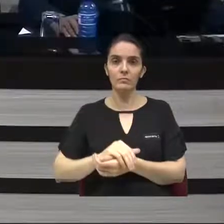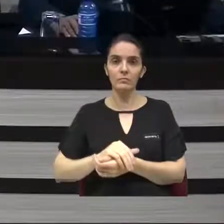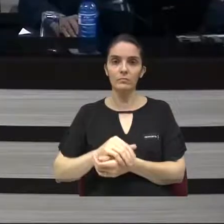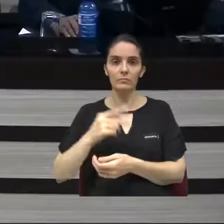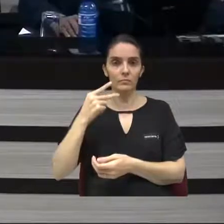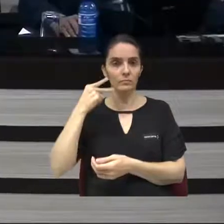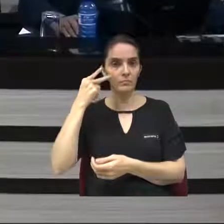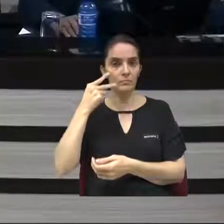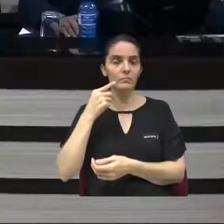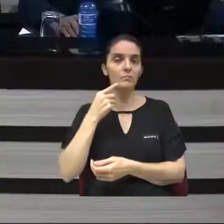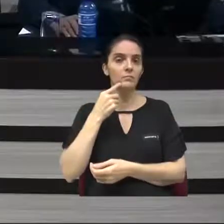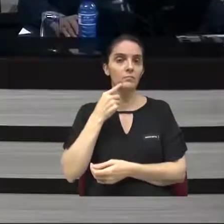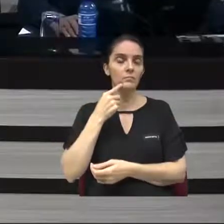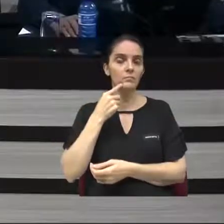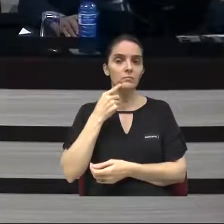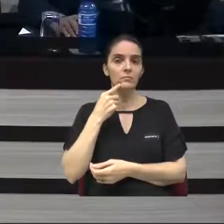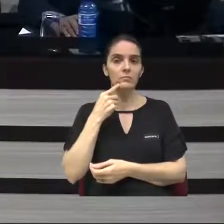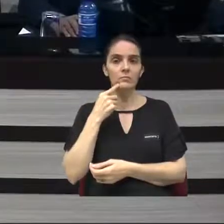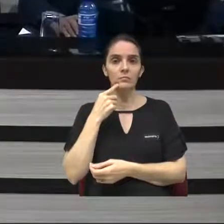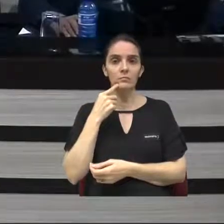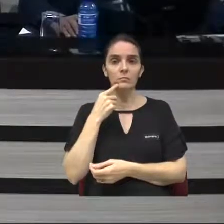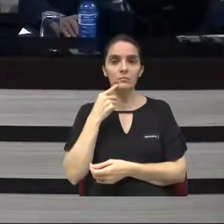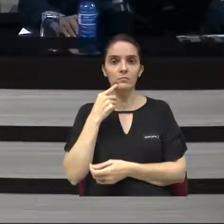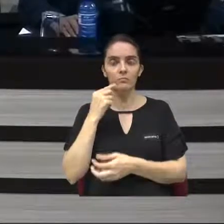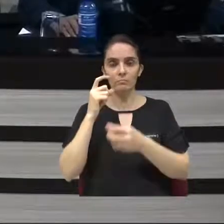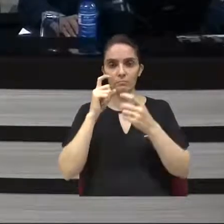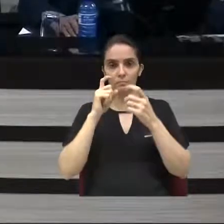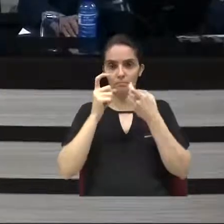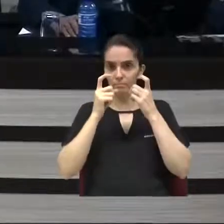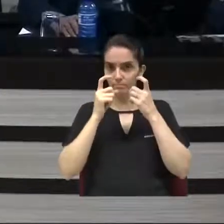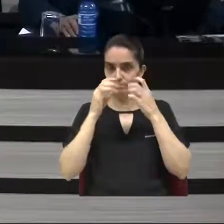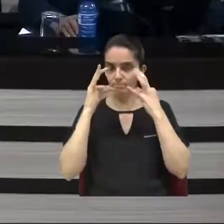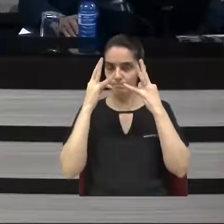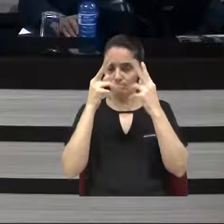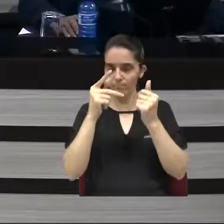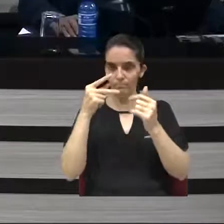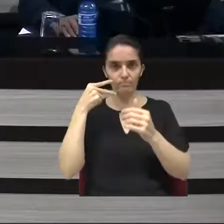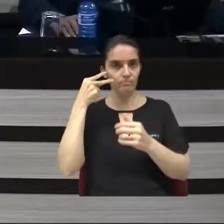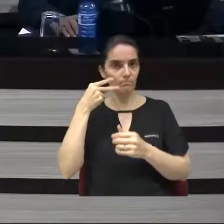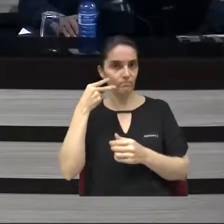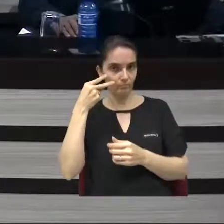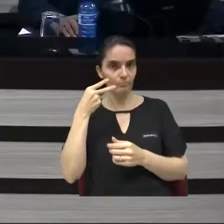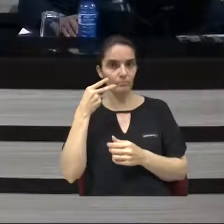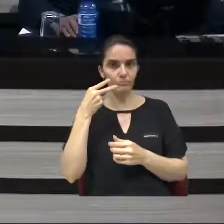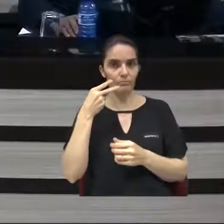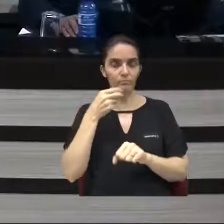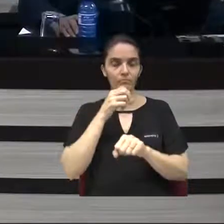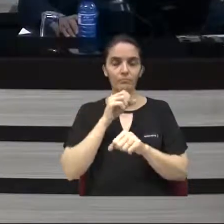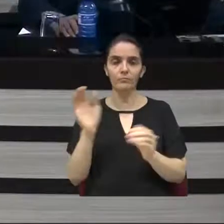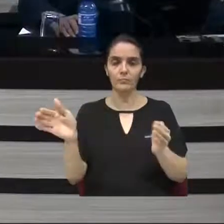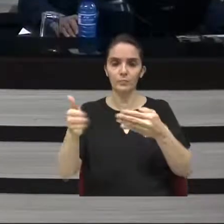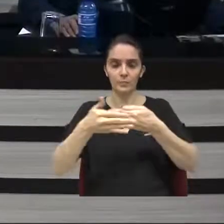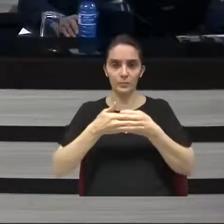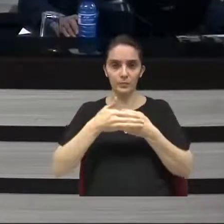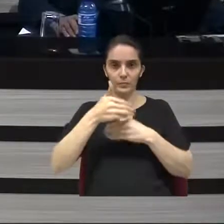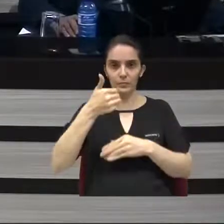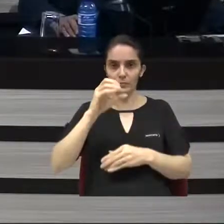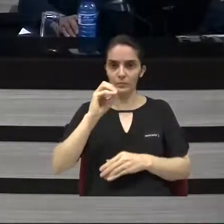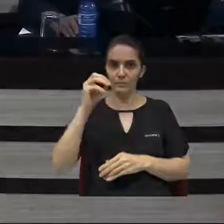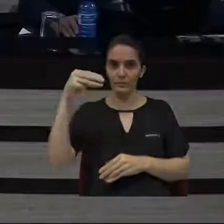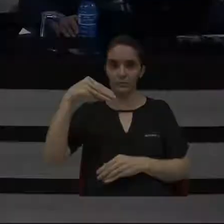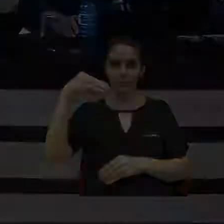vereador Cleiton Silva quer fazer uma reunião com todos os vereadores. Então, os trabalhos estão suspensos por 10